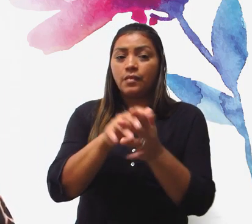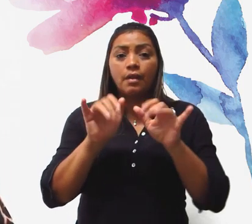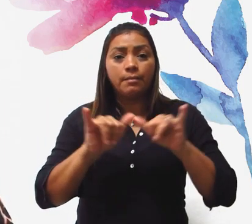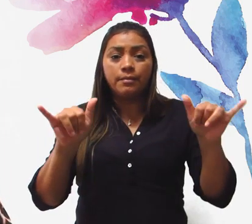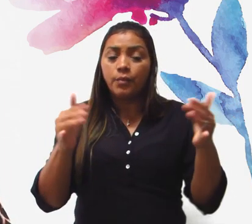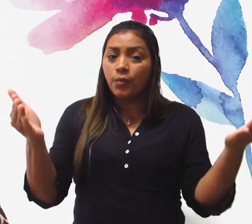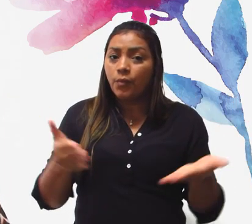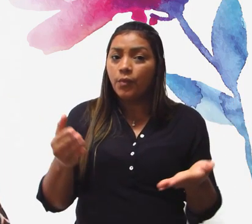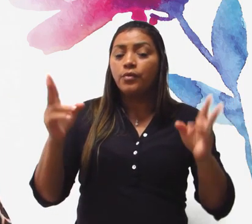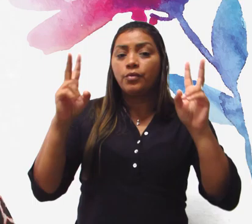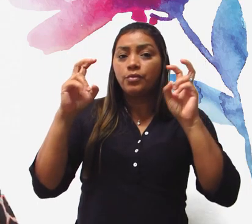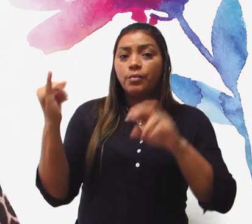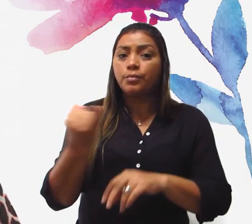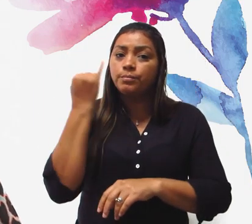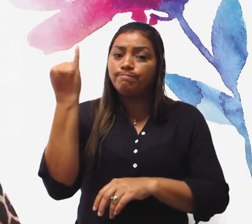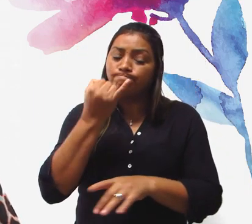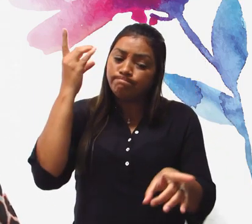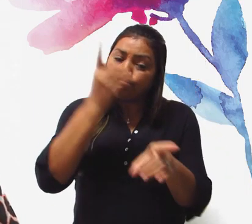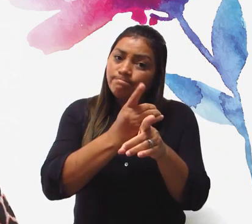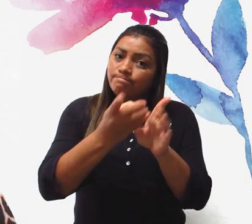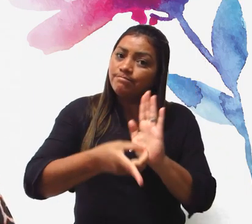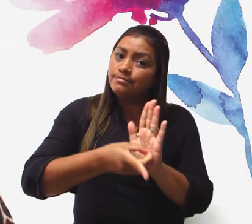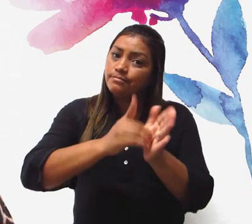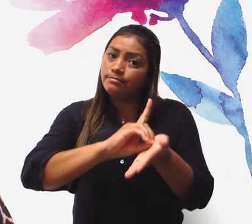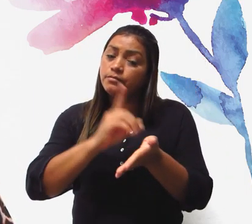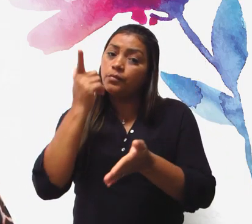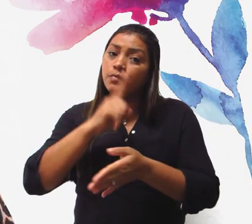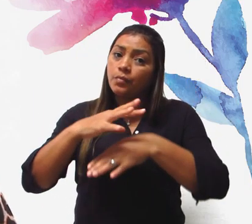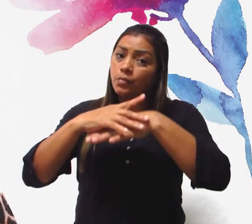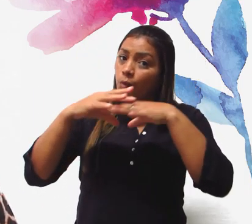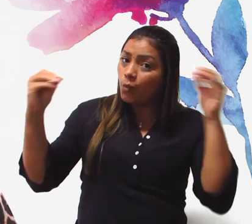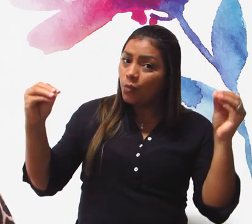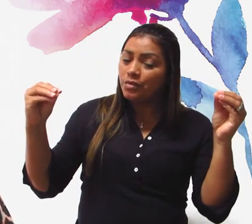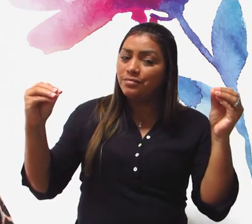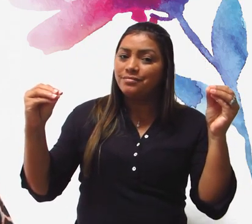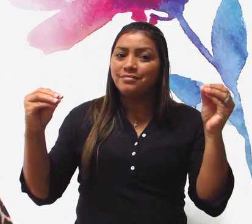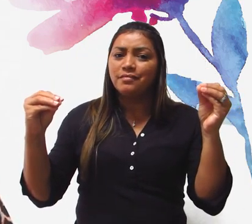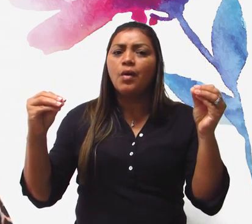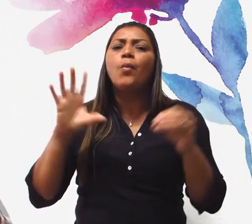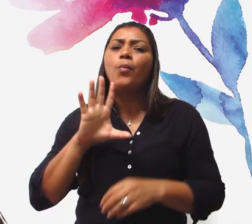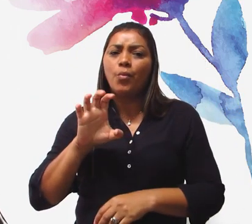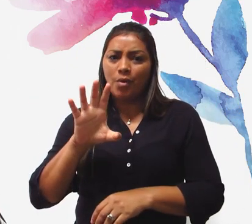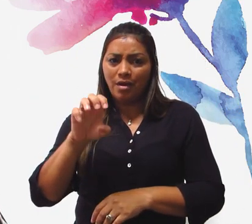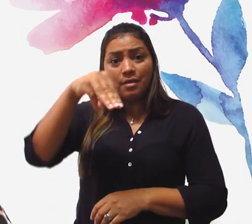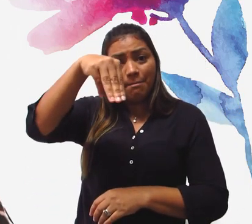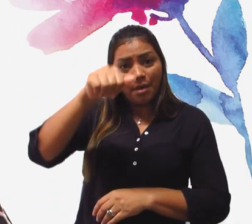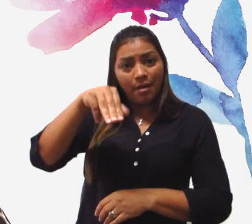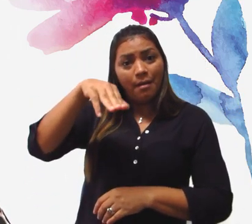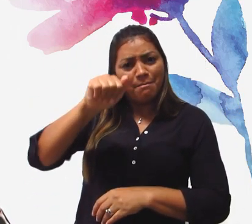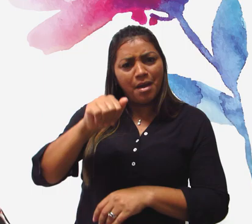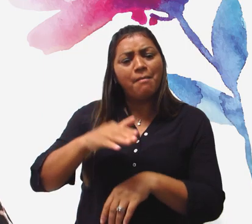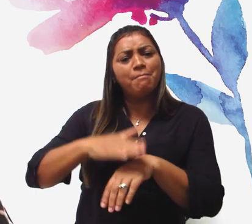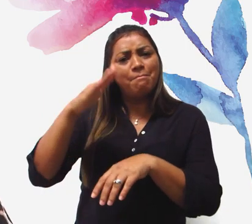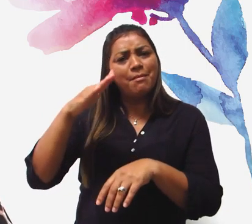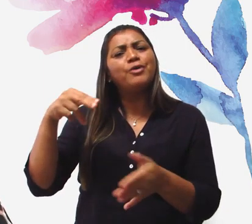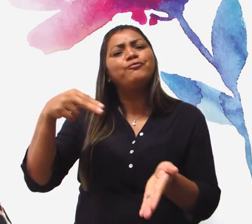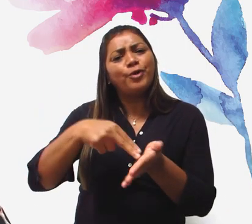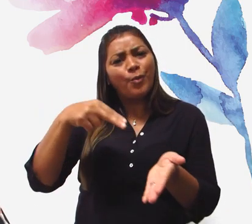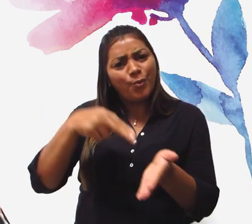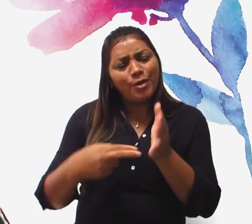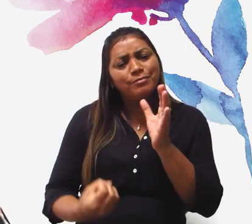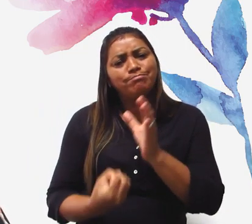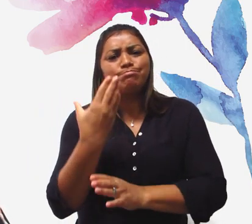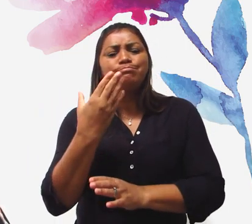de hoje é sobre a importância do diagnóstico precoce para a cura de doenças. O câncer de mama é o câncer